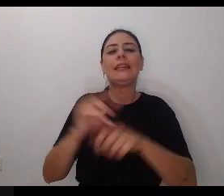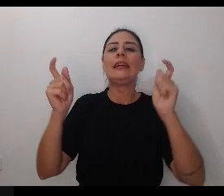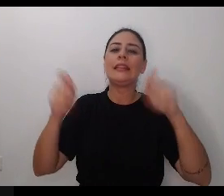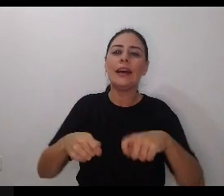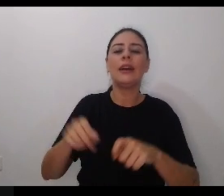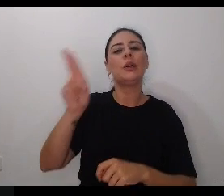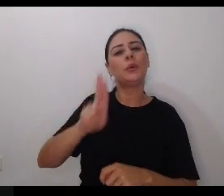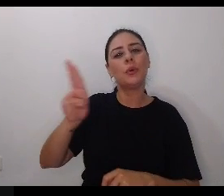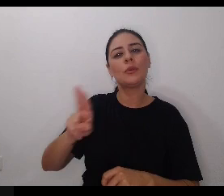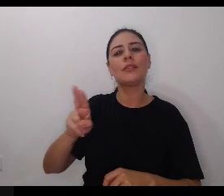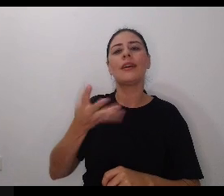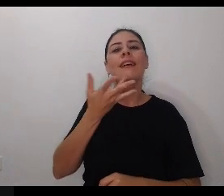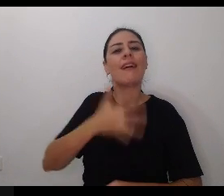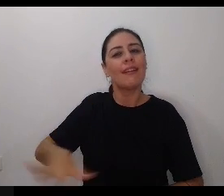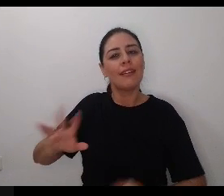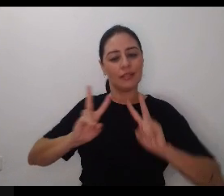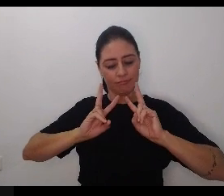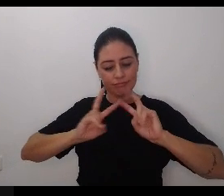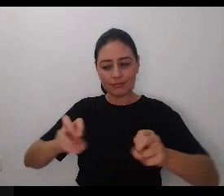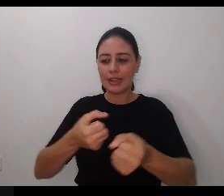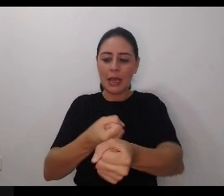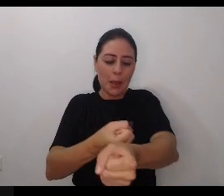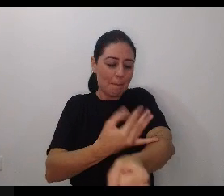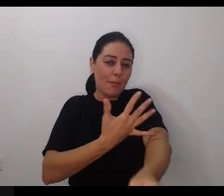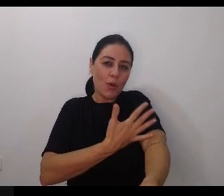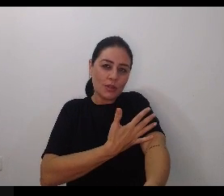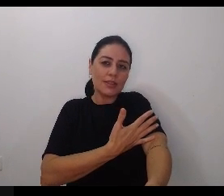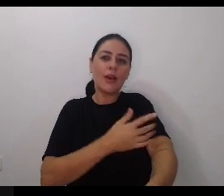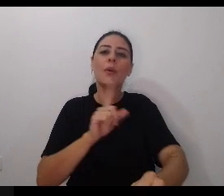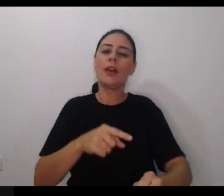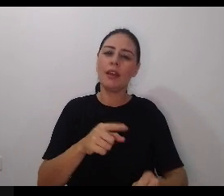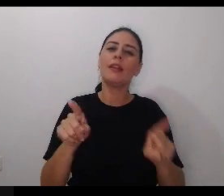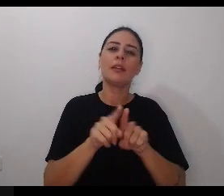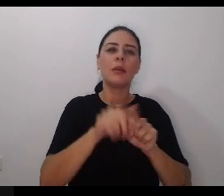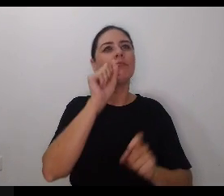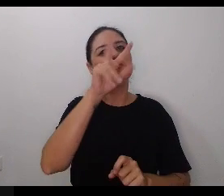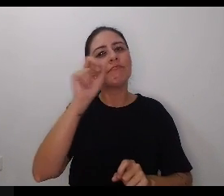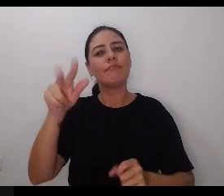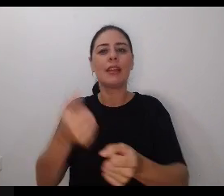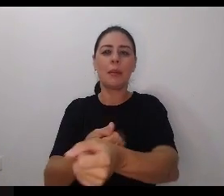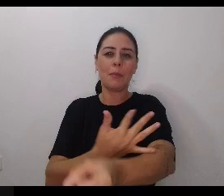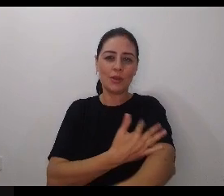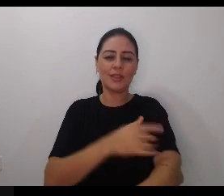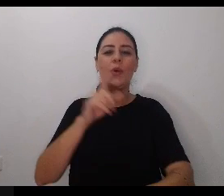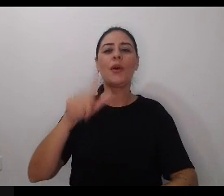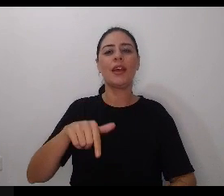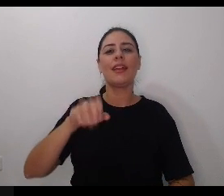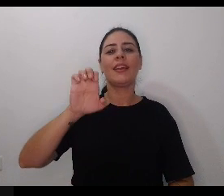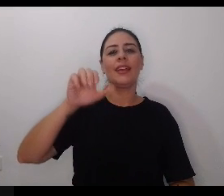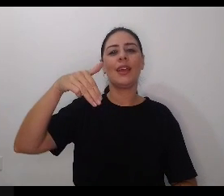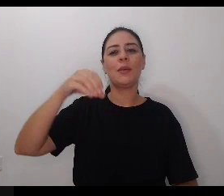Uma outra estratégia que a gente pode usar para ajudar a criança a reconhecer as emoções, se perceber, né, e perceber os outros